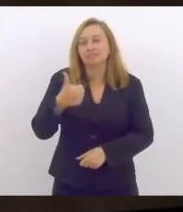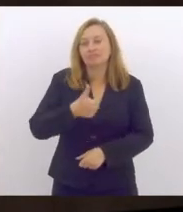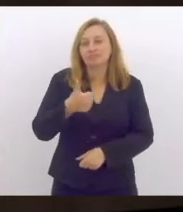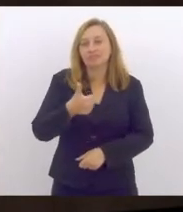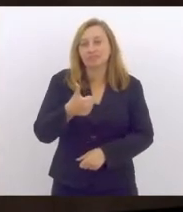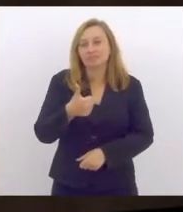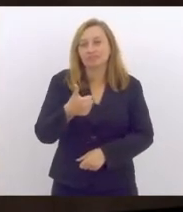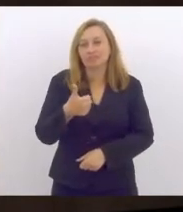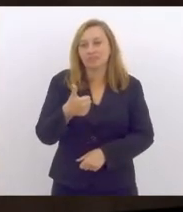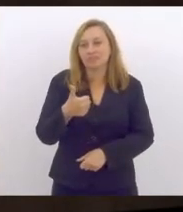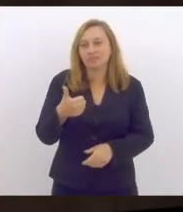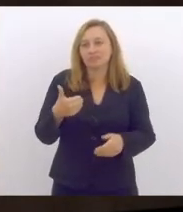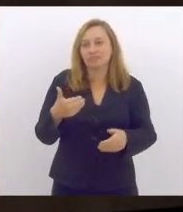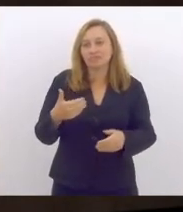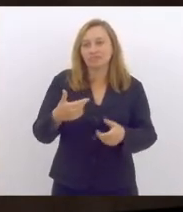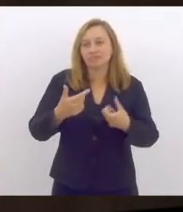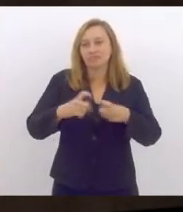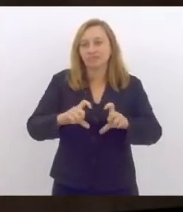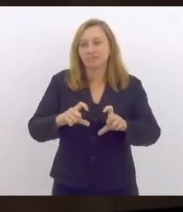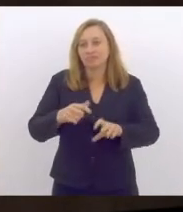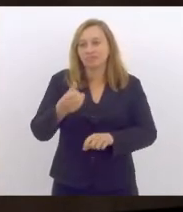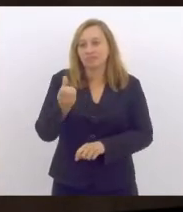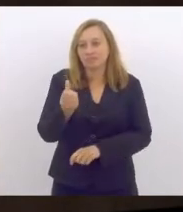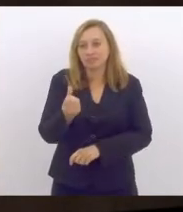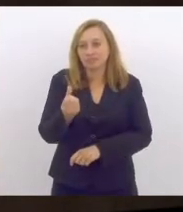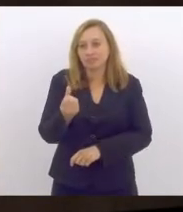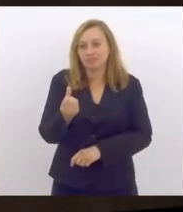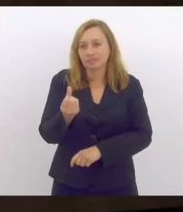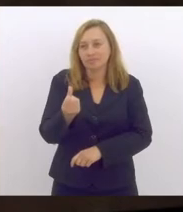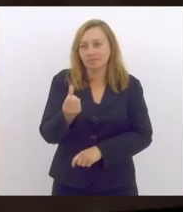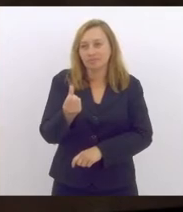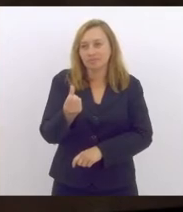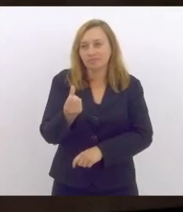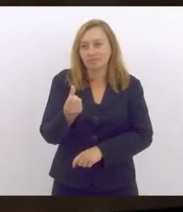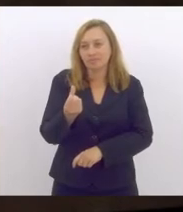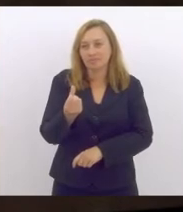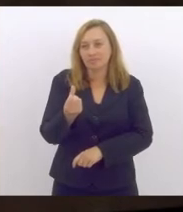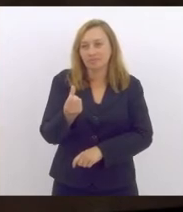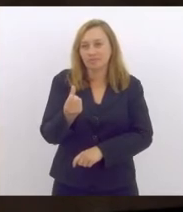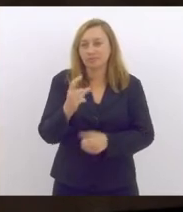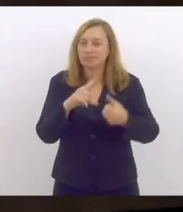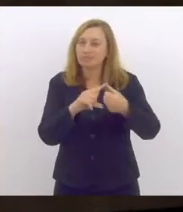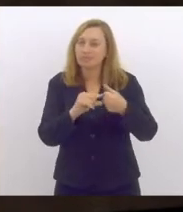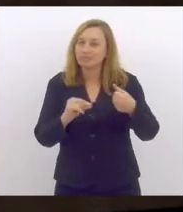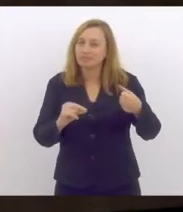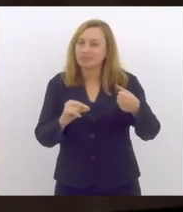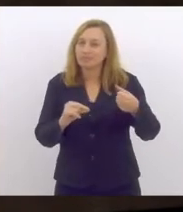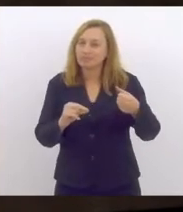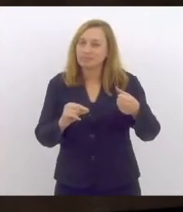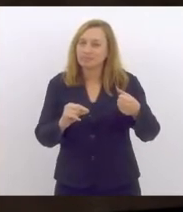ao parágrafo 6º do artigo